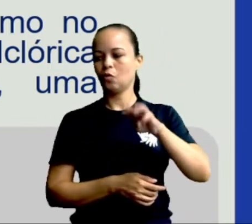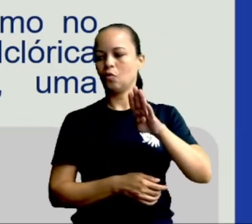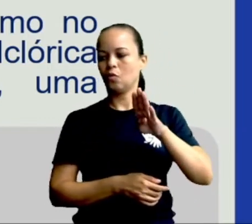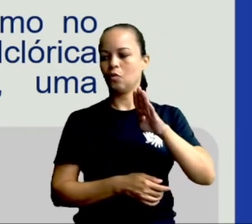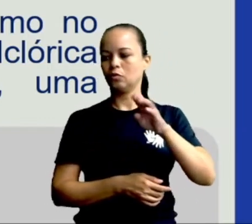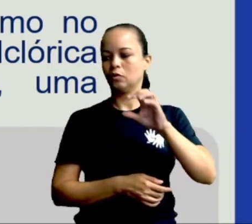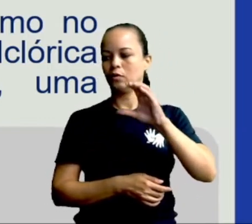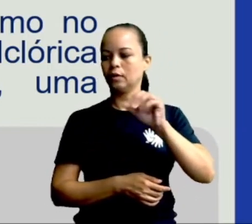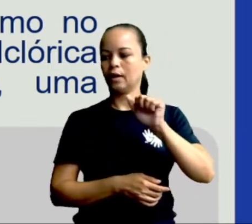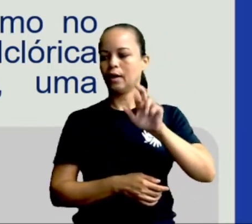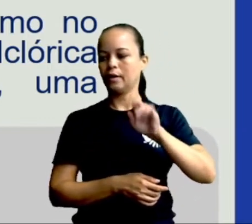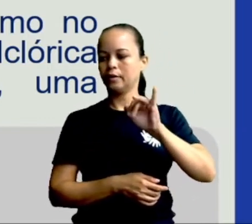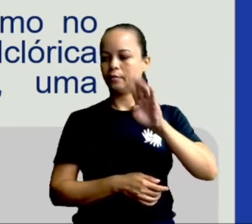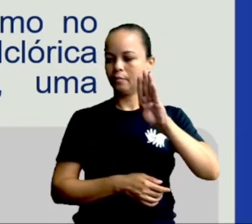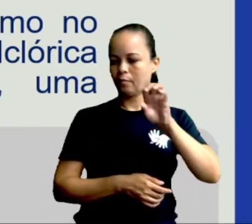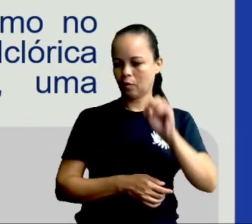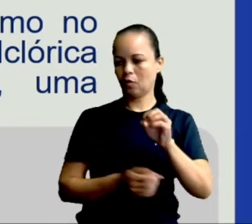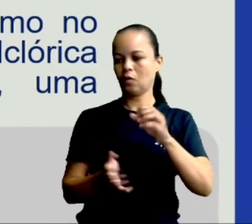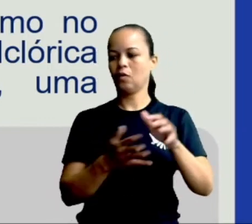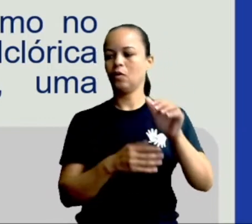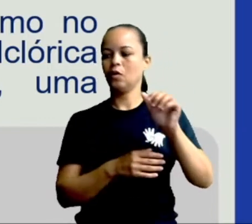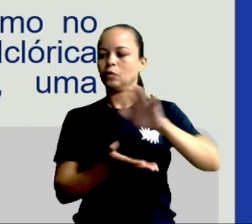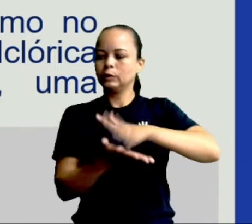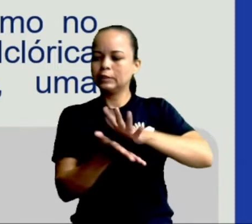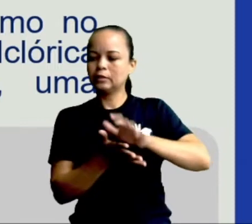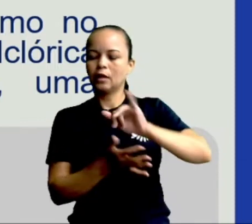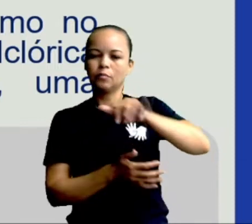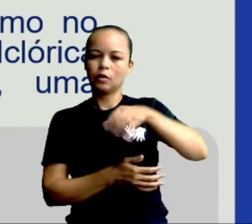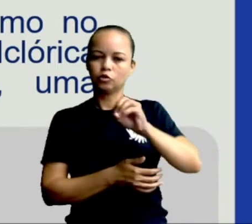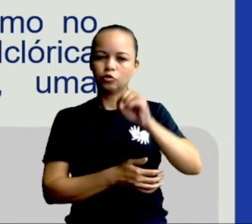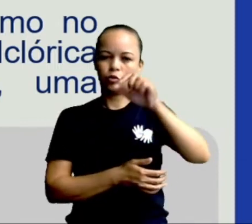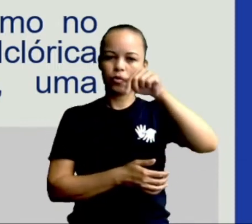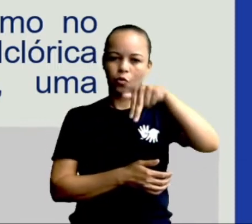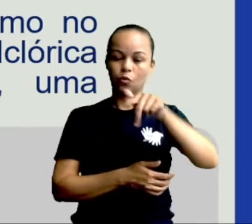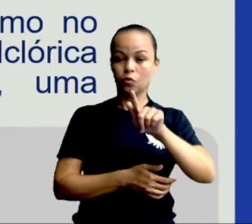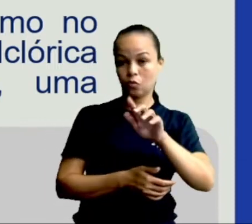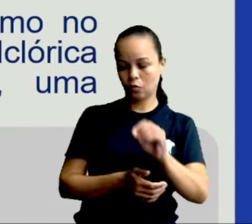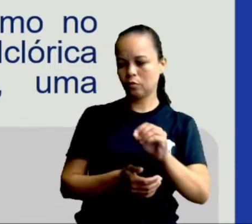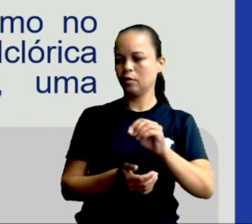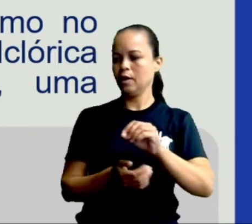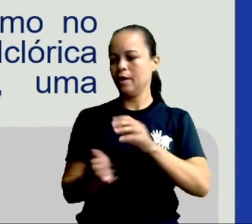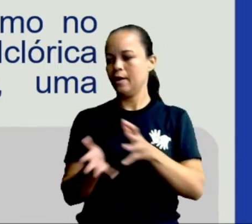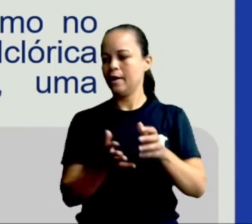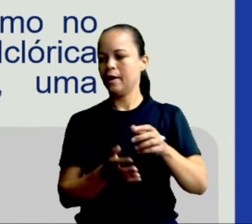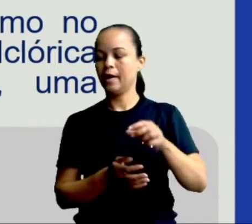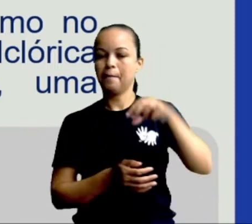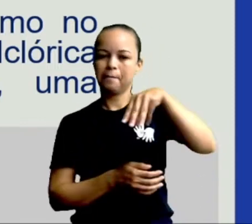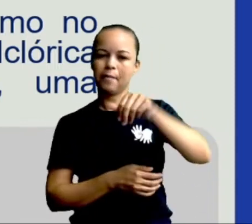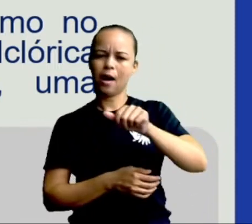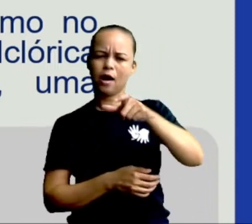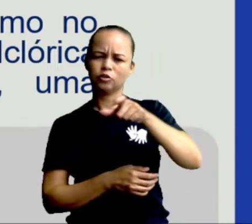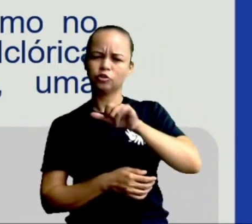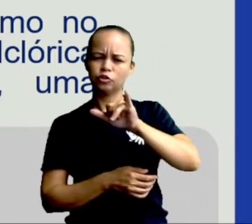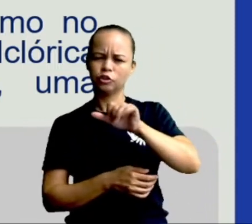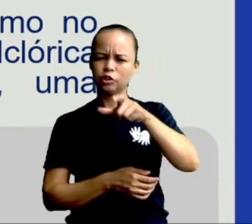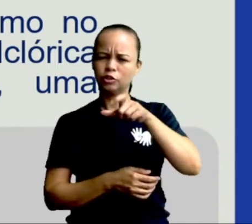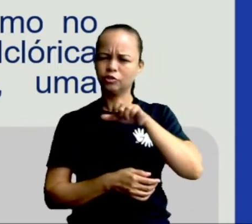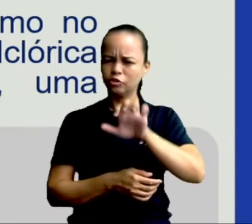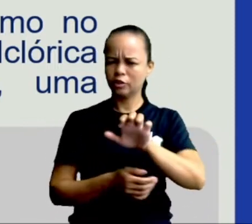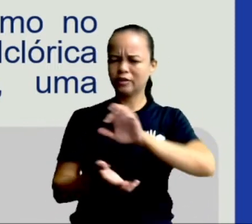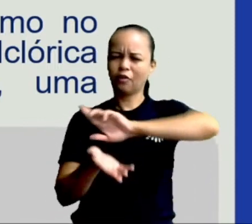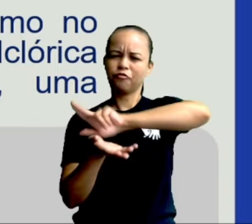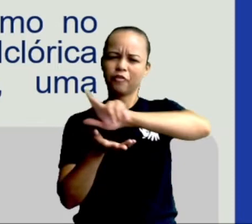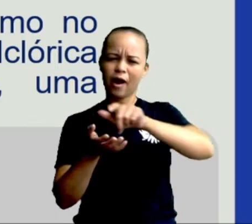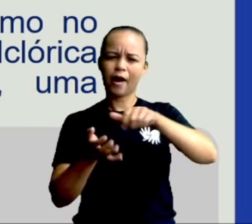o maculelê, que é uma dança, na verdade, o maracatu e o frevo, né? São ritmos, músicas e danças de